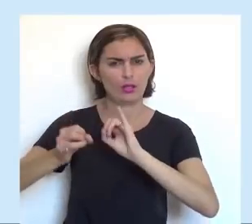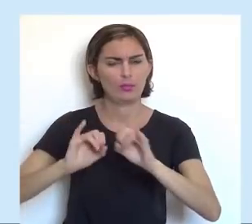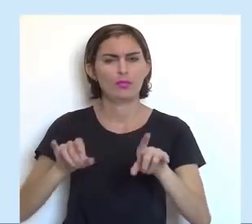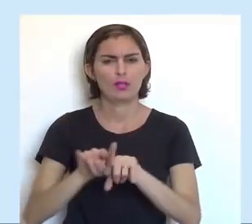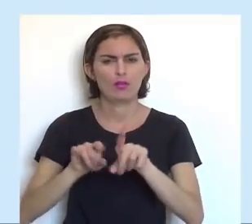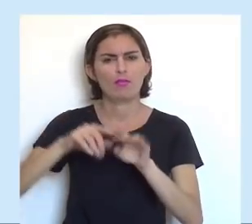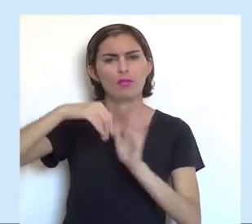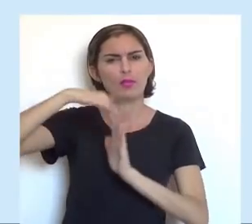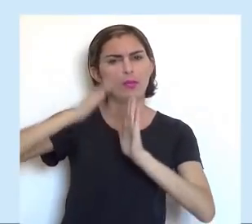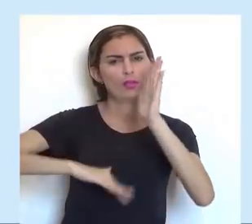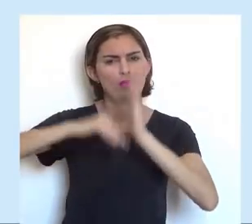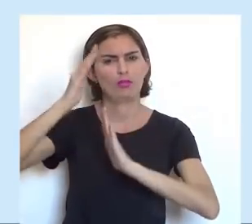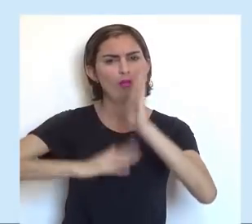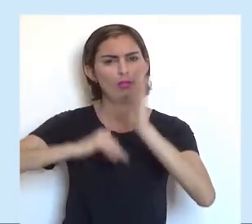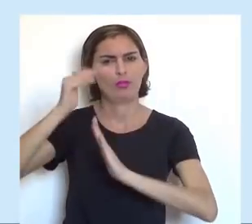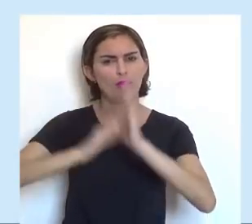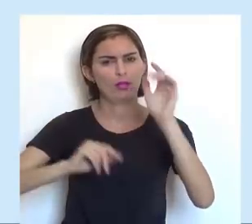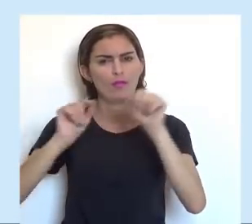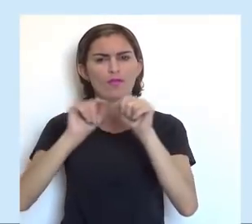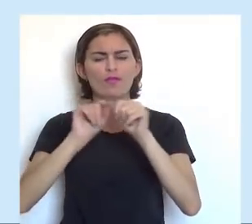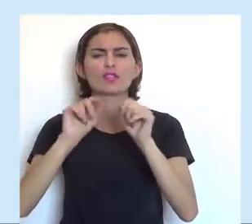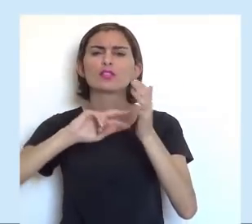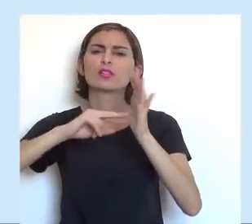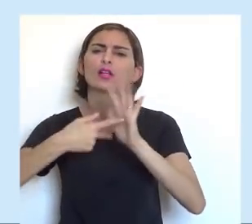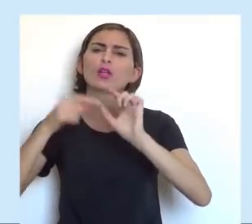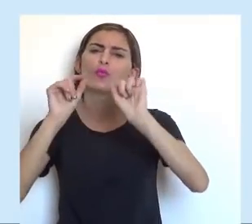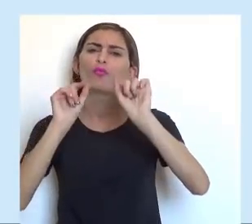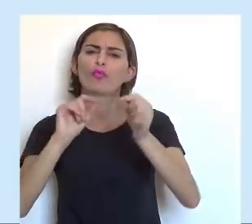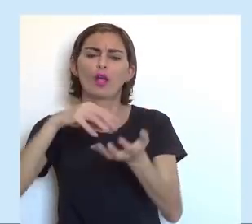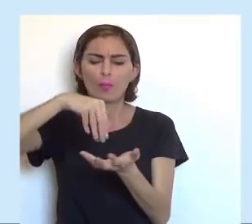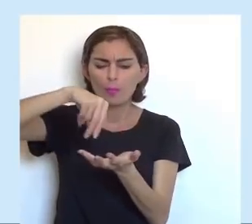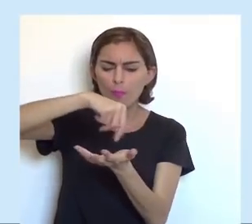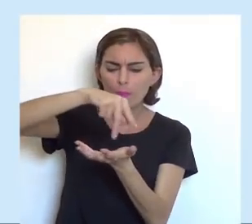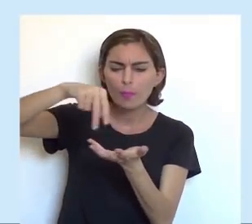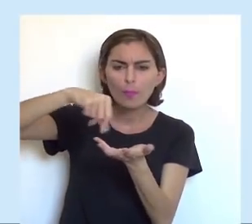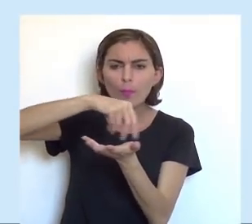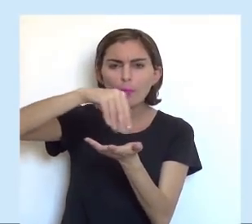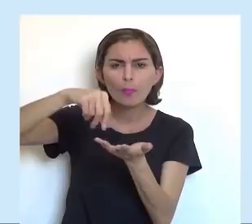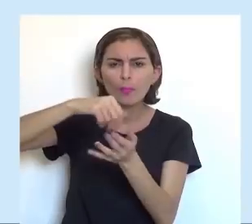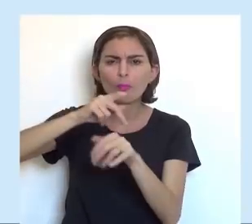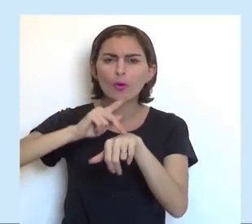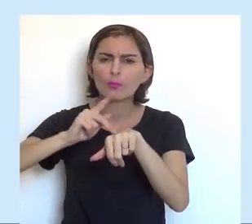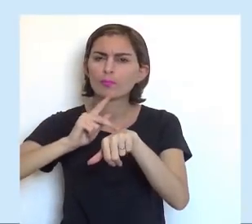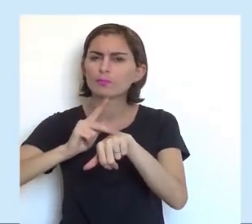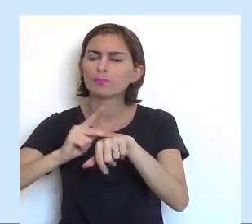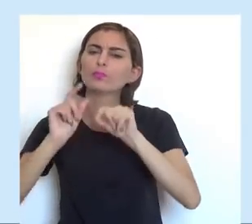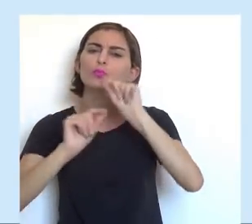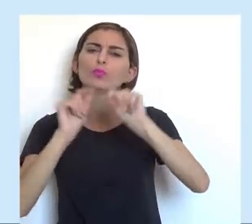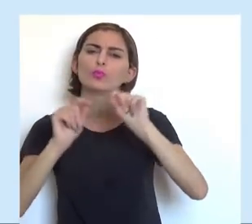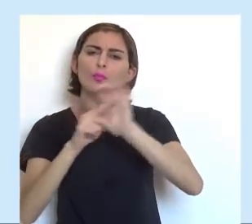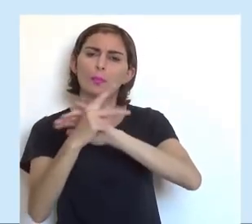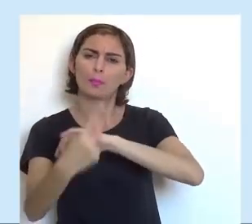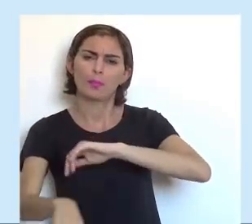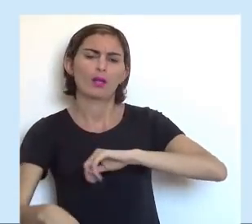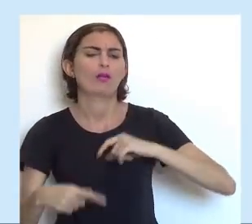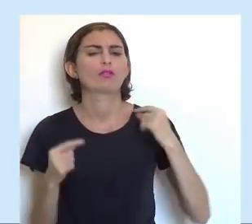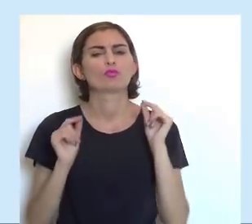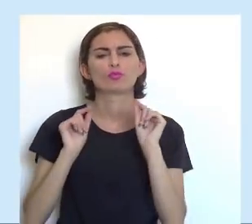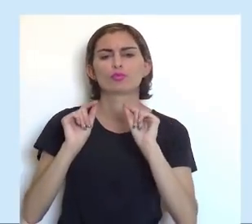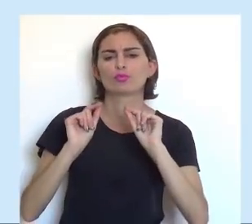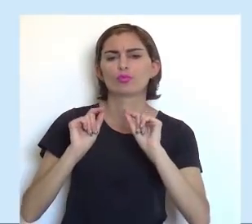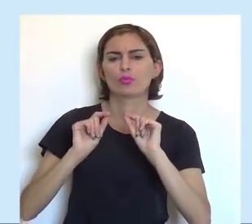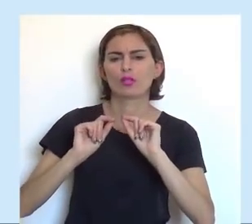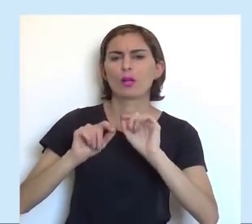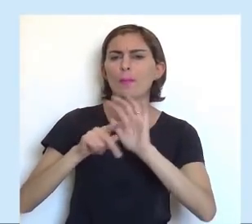e para tintas. Flávio, me explica, o que o pó negro faz? Qual é a sua constituição? Ele é composto, ele compõe, por